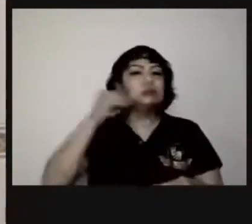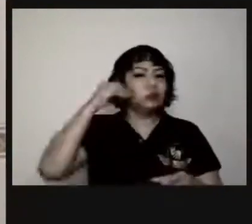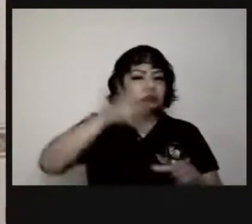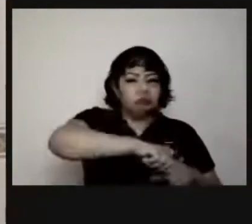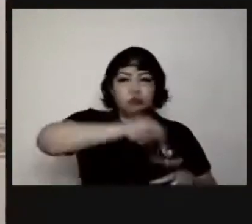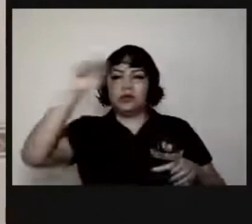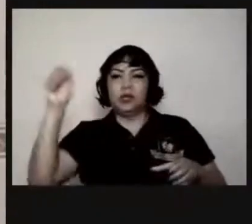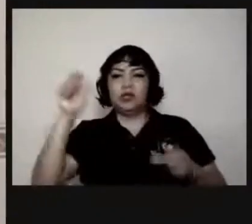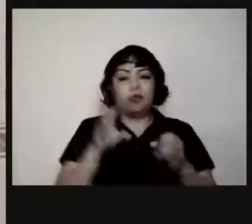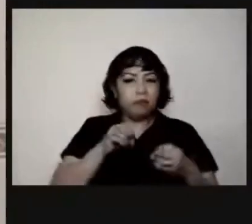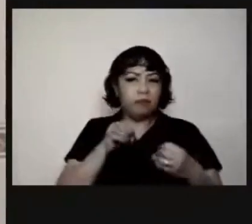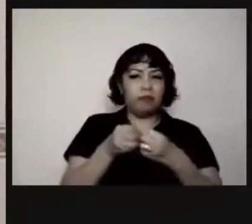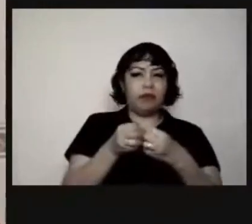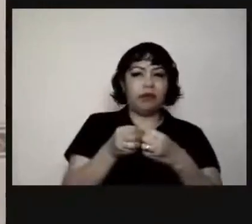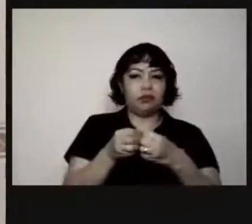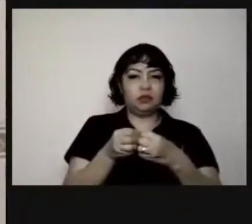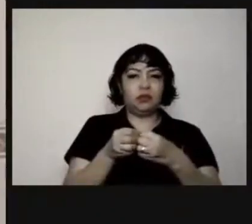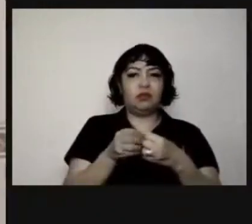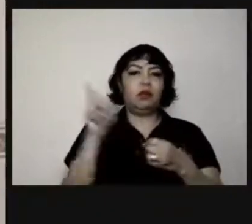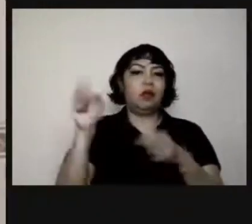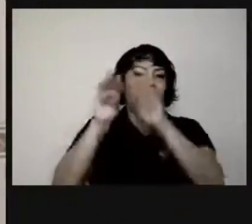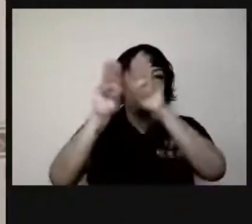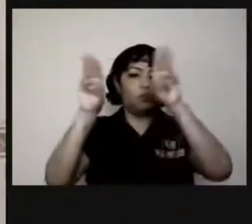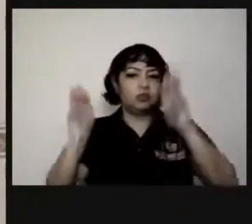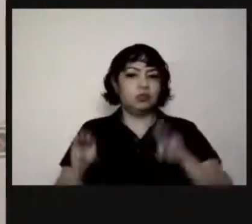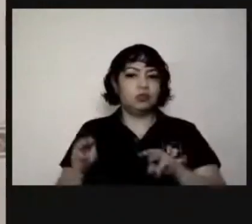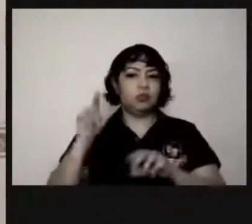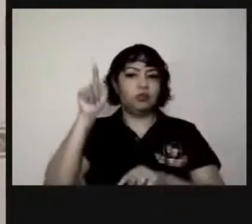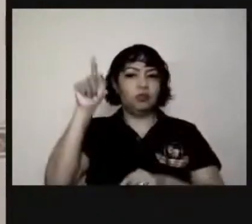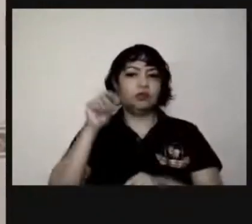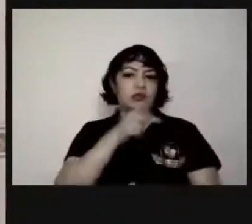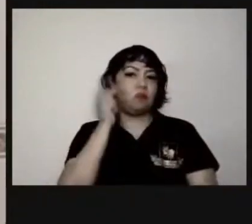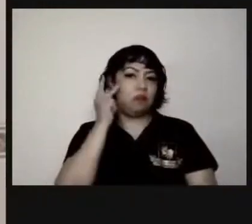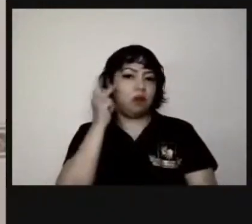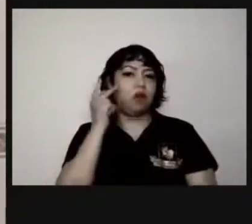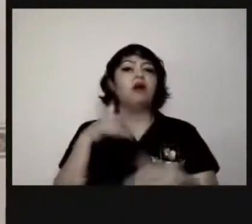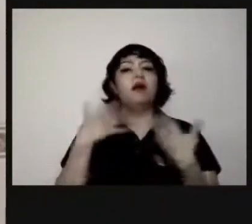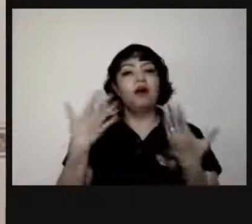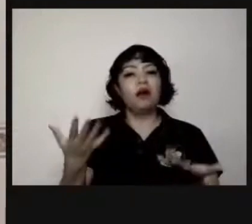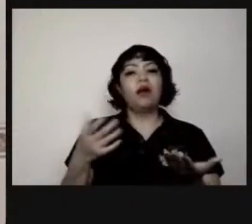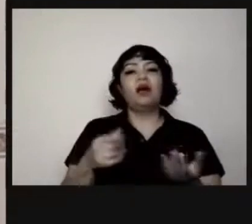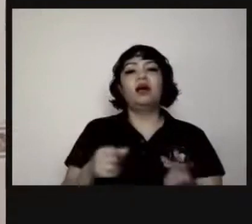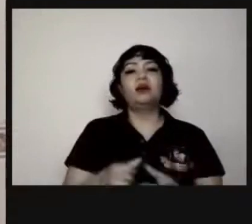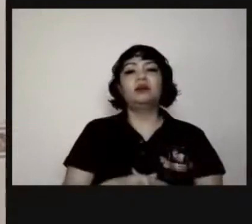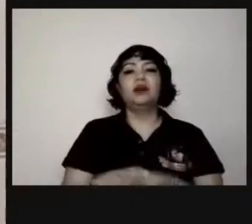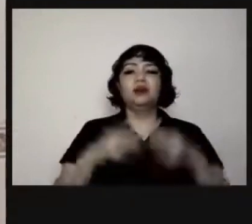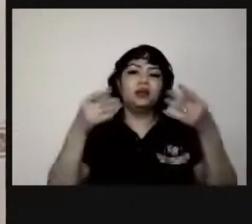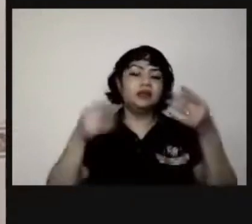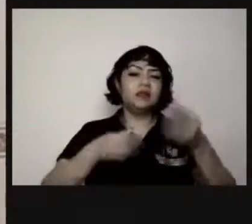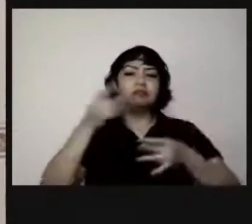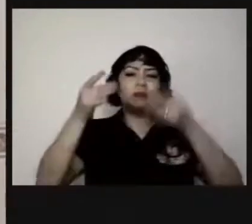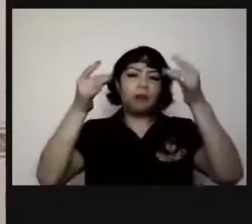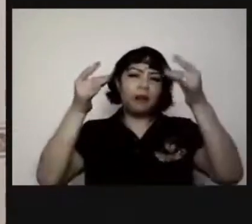foi próxima ao museu, e aí eles fazem toda essa, levantam todo esse questionamento,